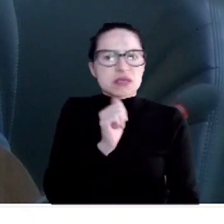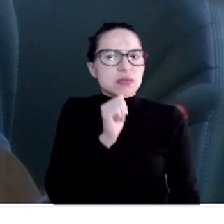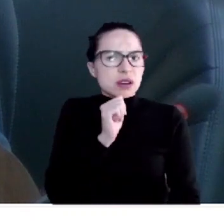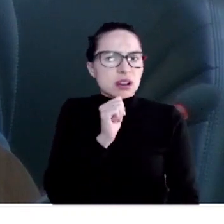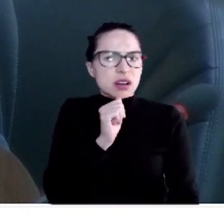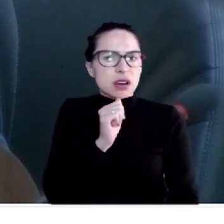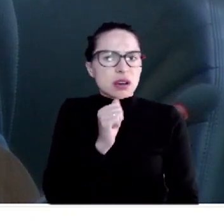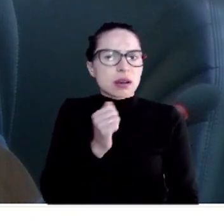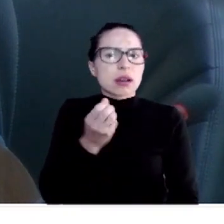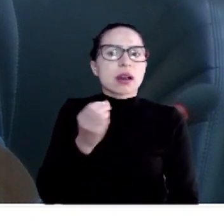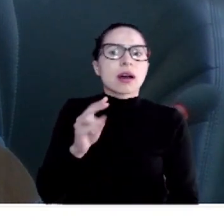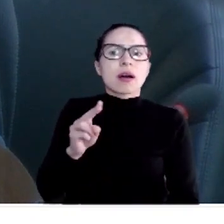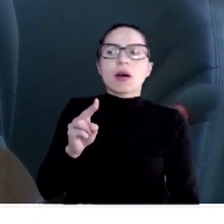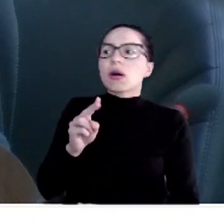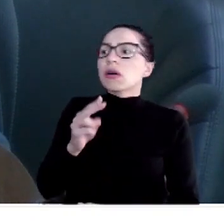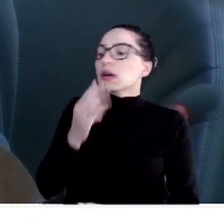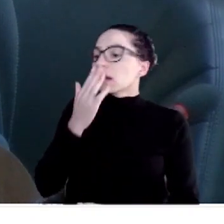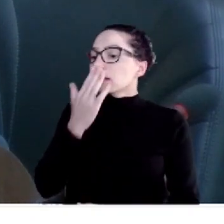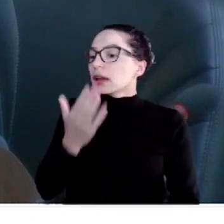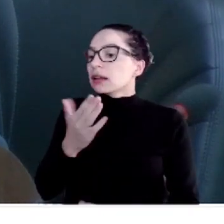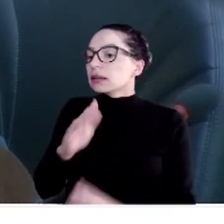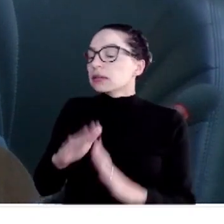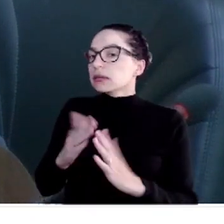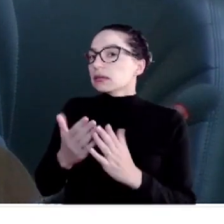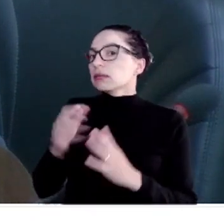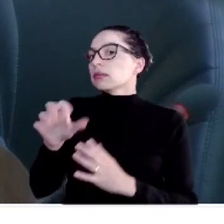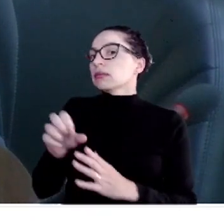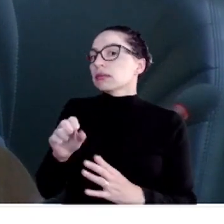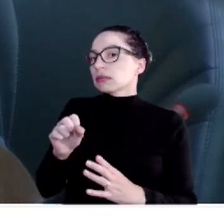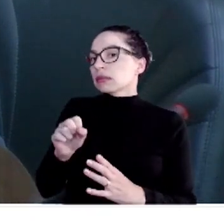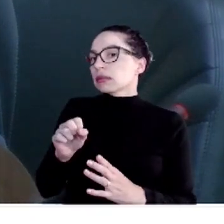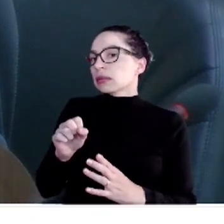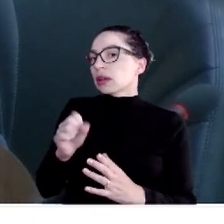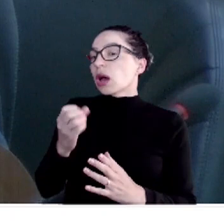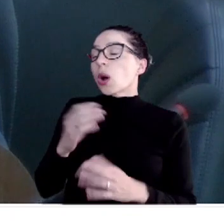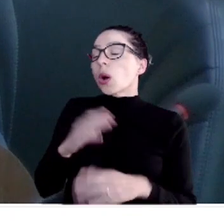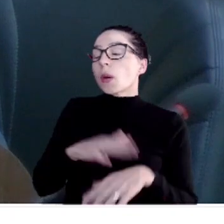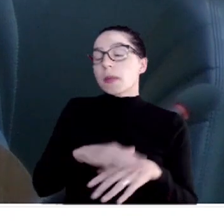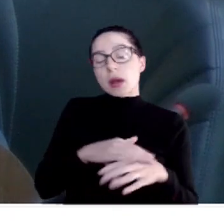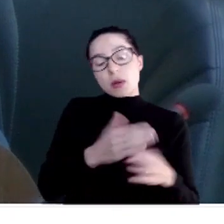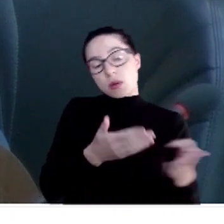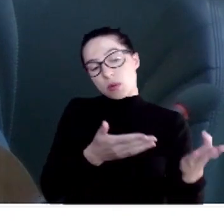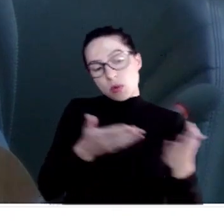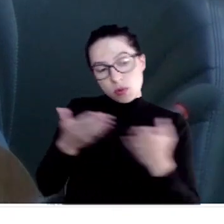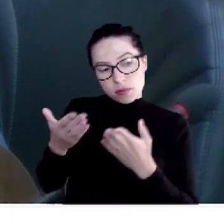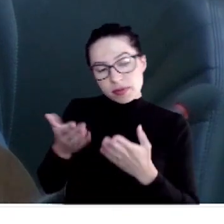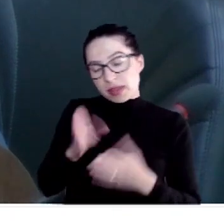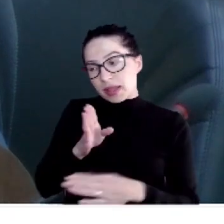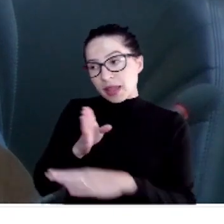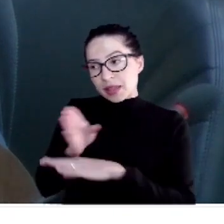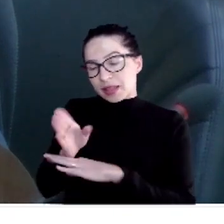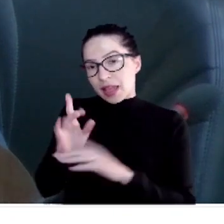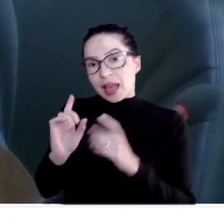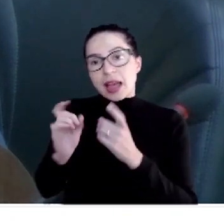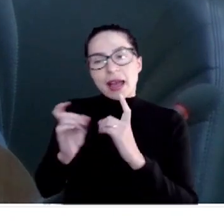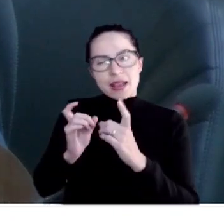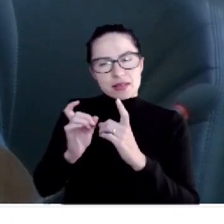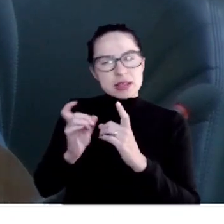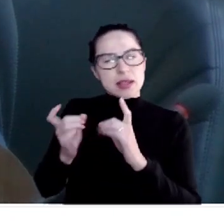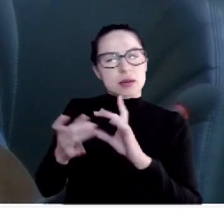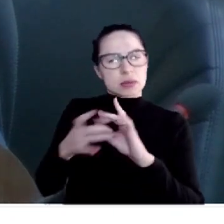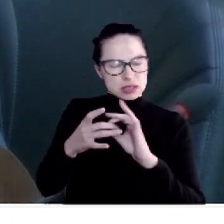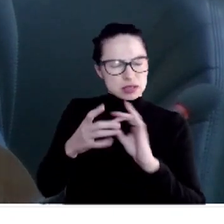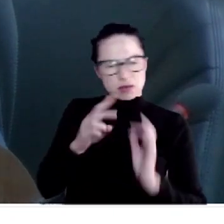na porta da escola? Será que quando ela é convidada para participar de uma reunião, para ser mais efetiva, ela